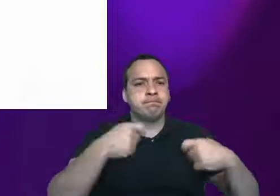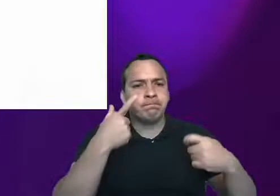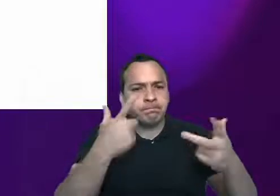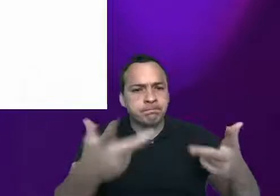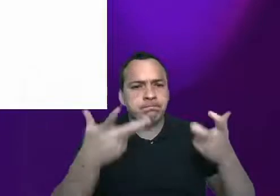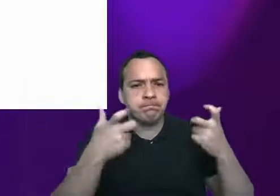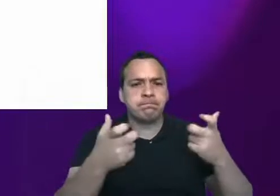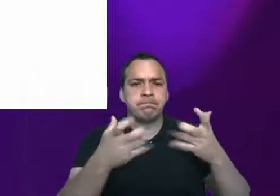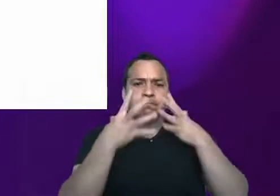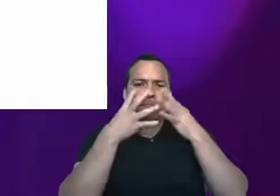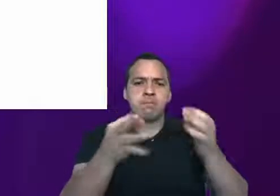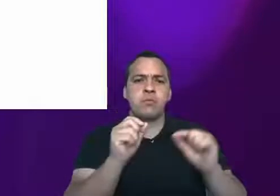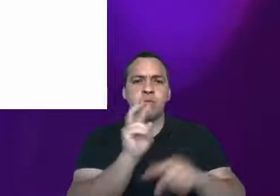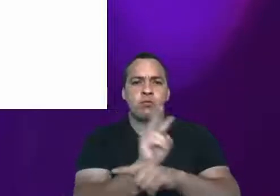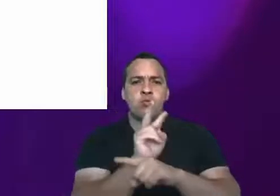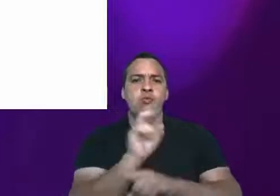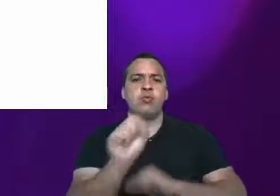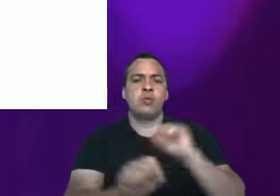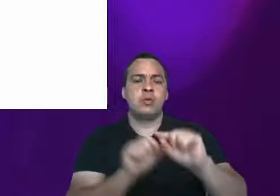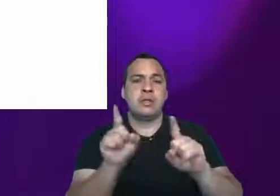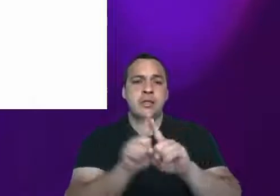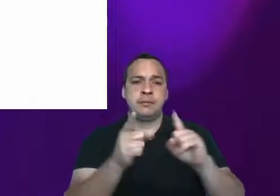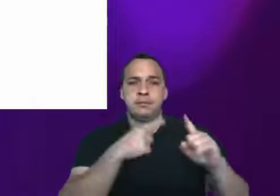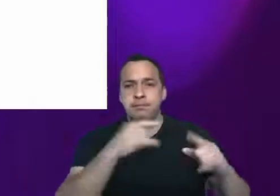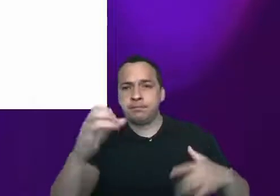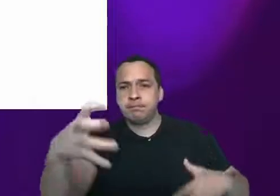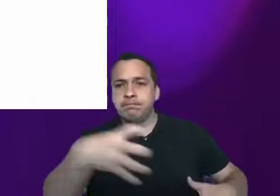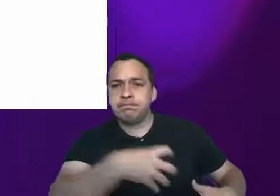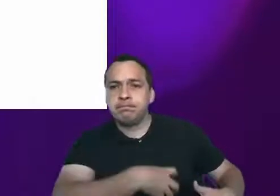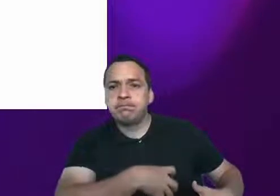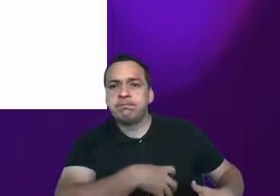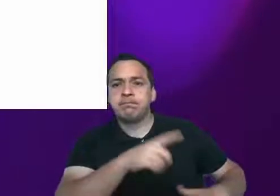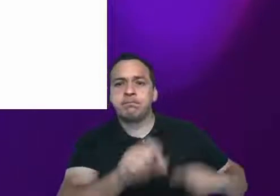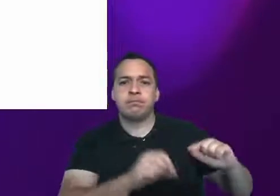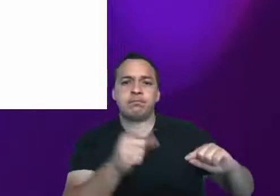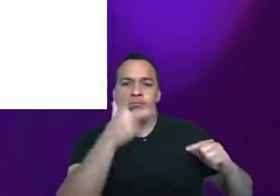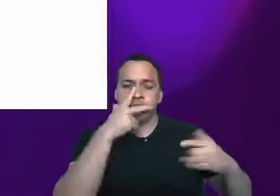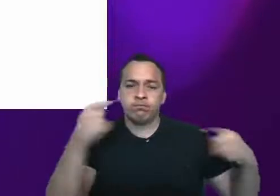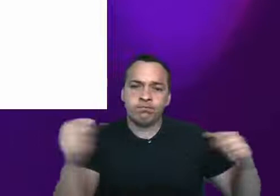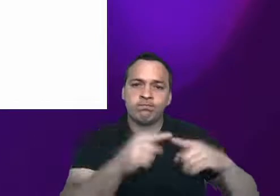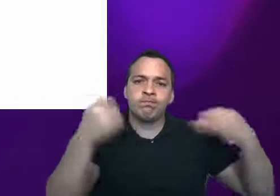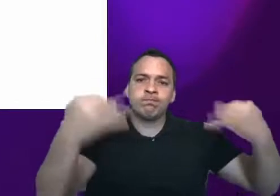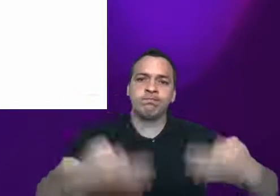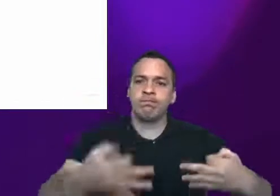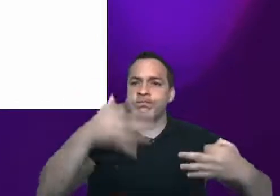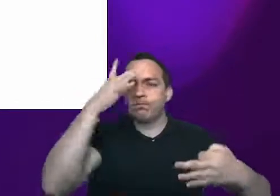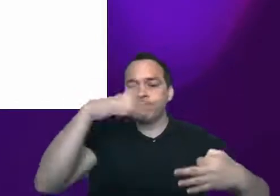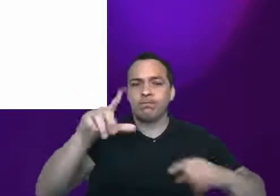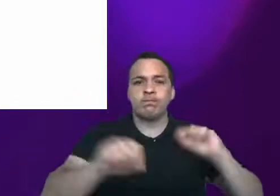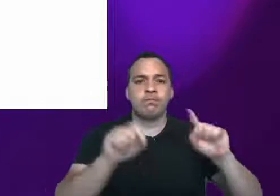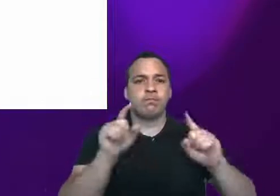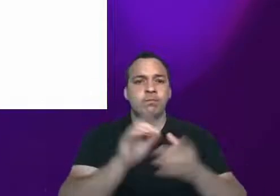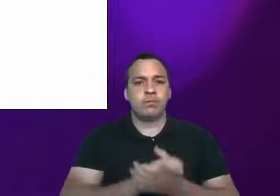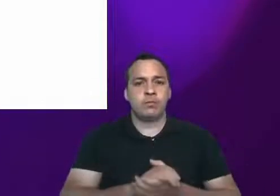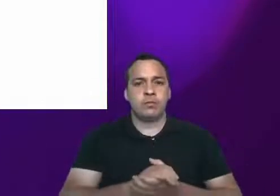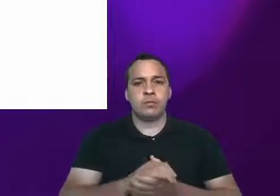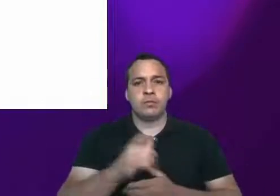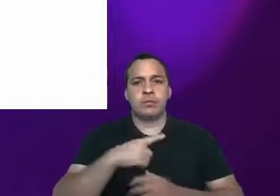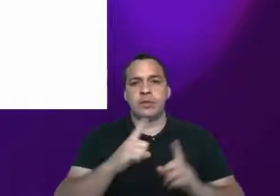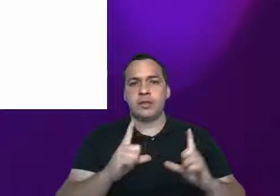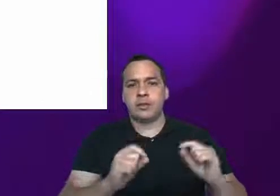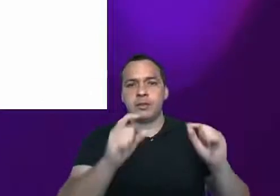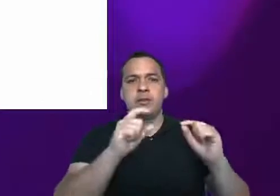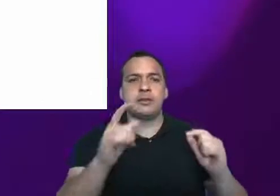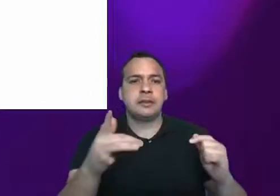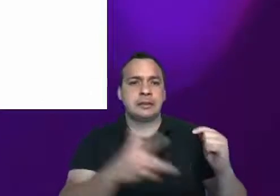atenção. O transplante, ele acaba sendo o tratamento ideal para esses pacientes com hepatocarcinoma e hipertensão portal,